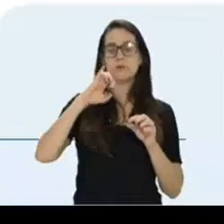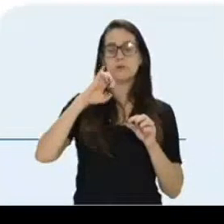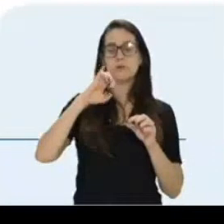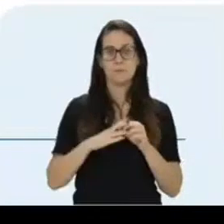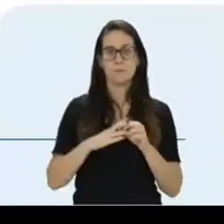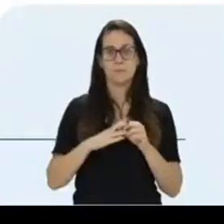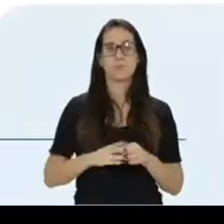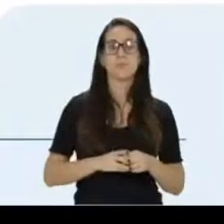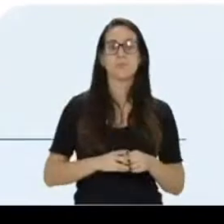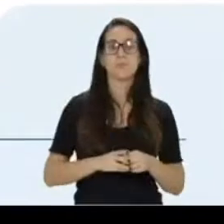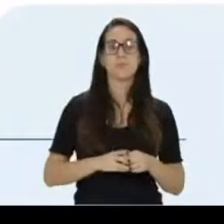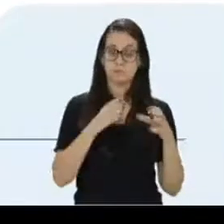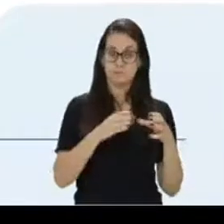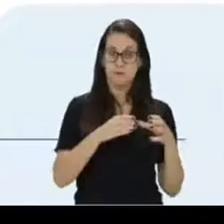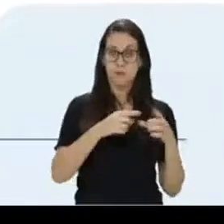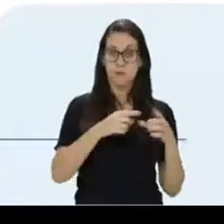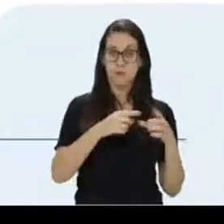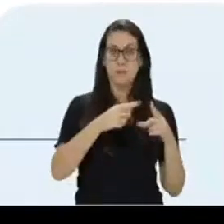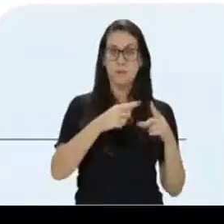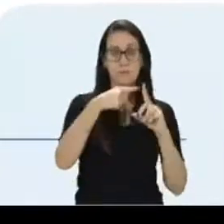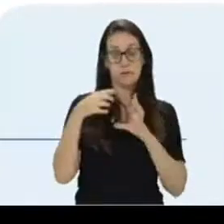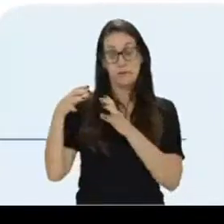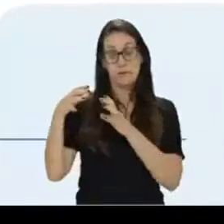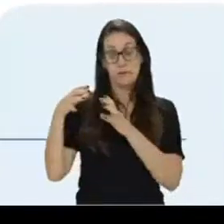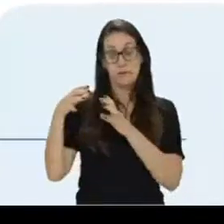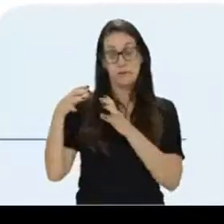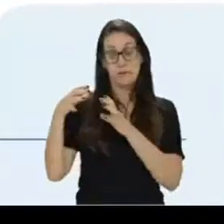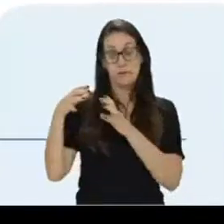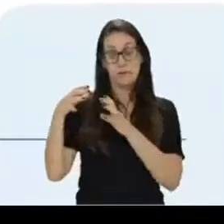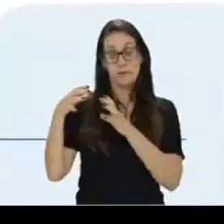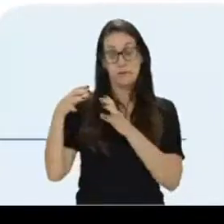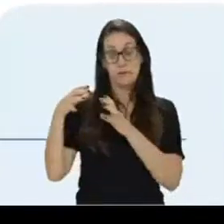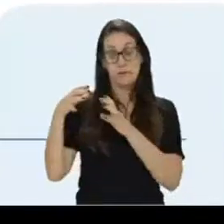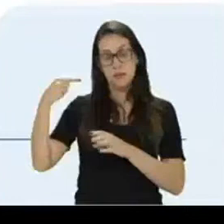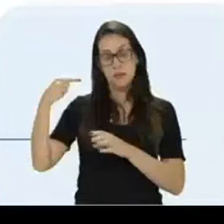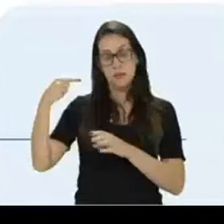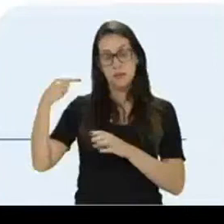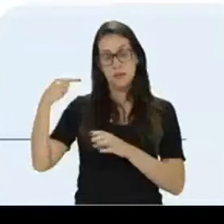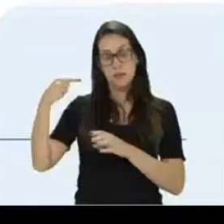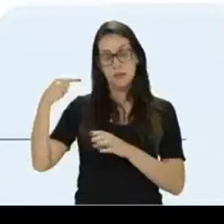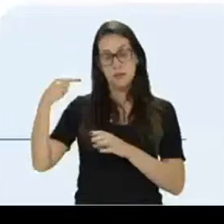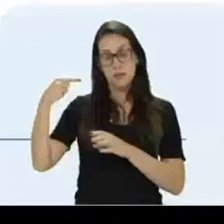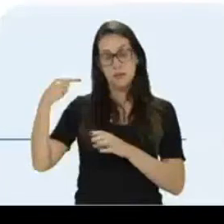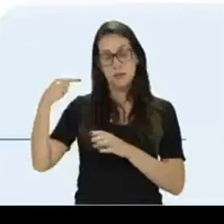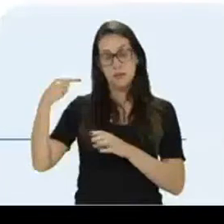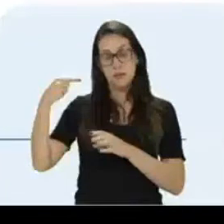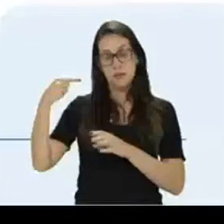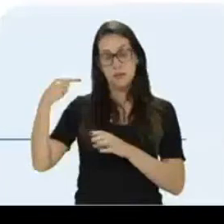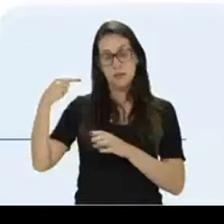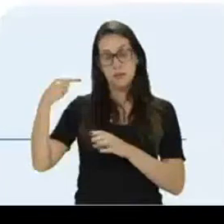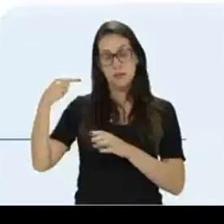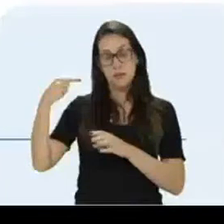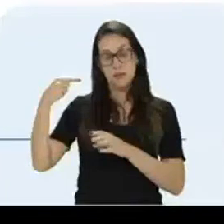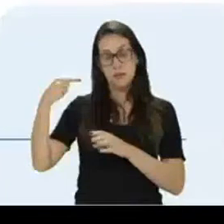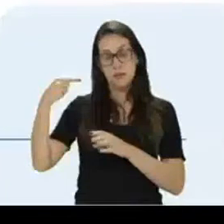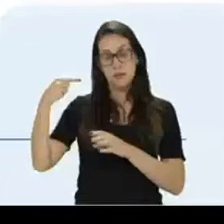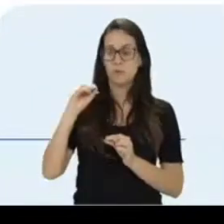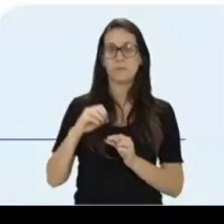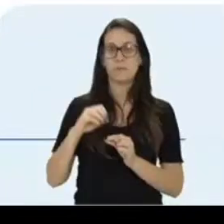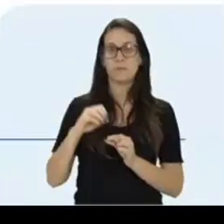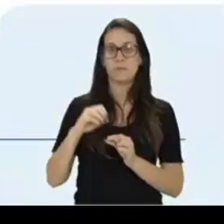gram-positiva. Numa gram-negativa, eu tenho o conteúdo citoplasmático. Envolvendo o conteúdo citoplasmático, eu tenho